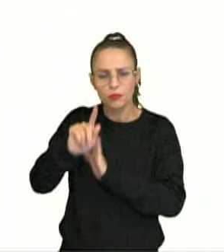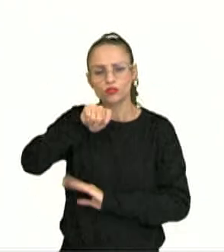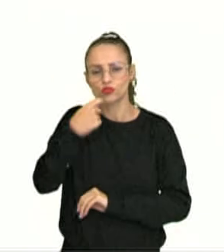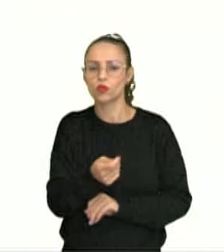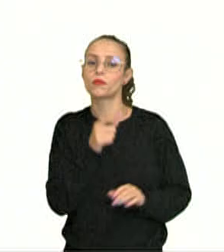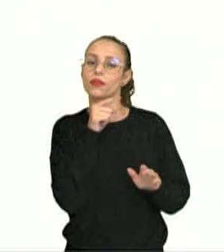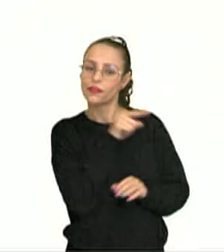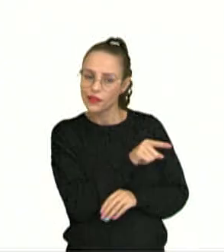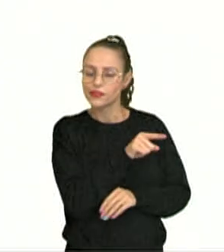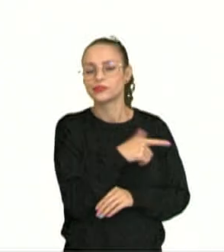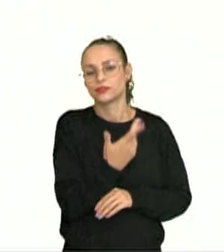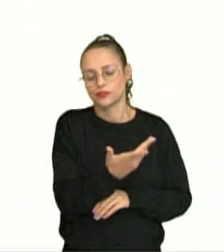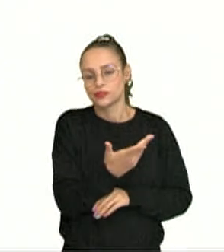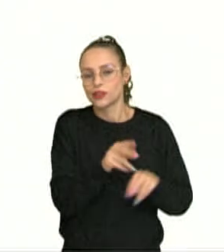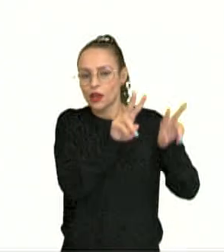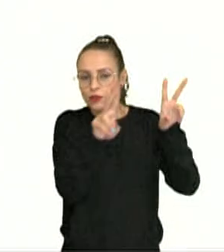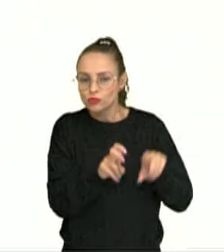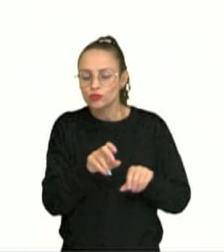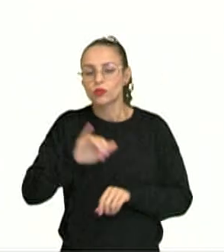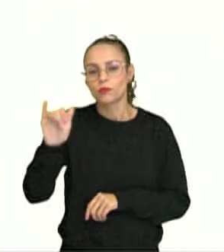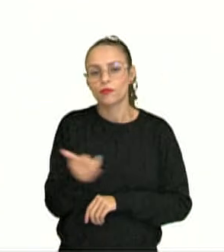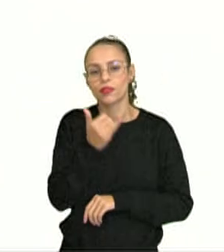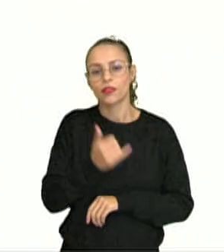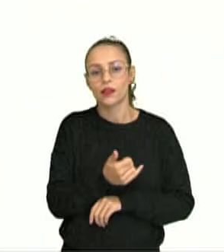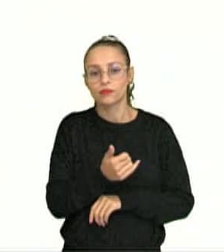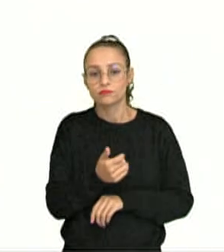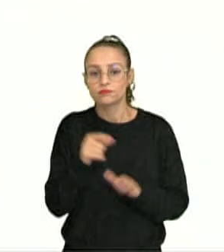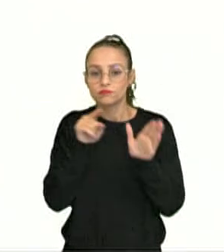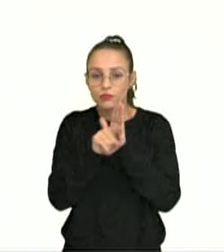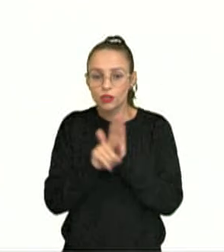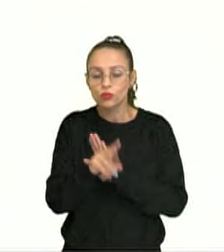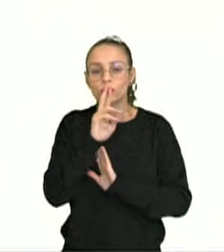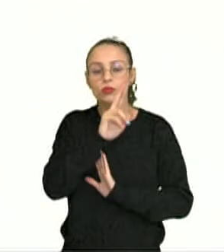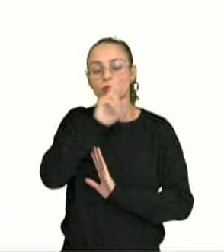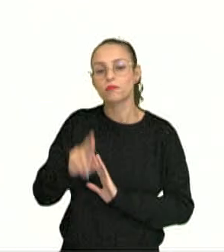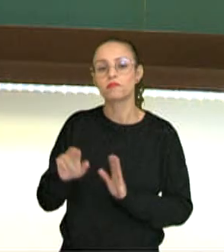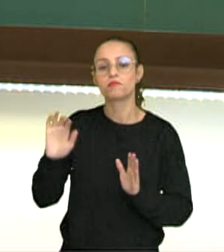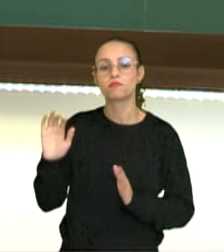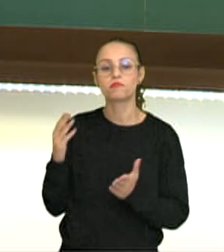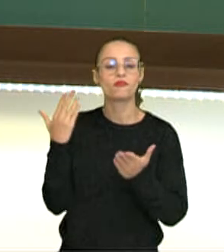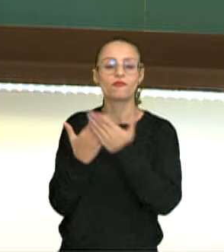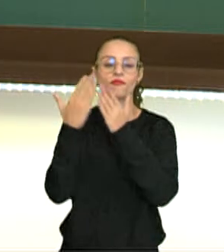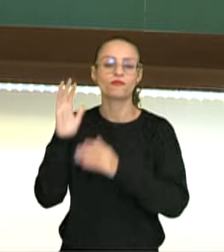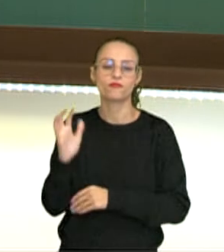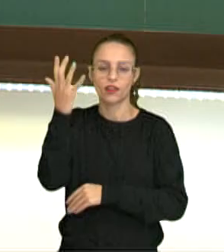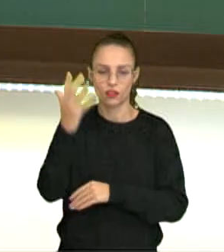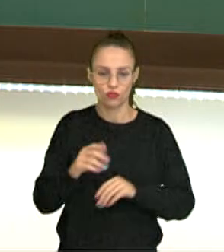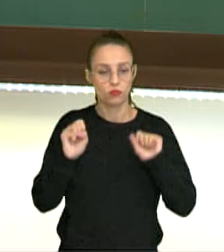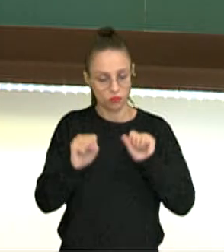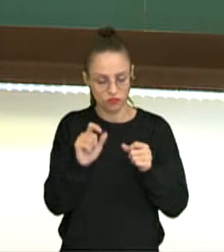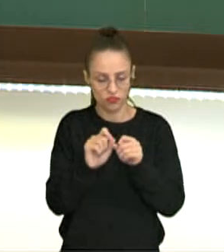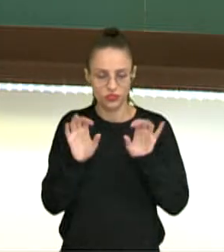o assunto e com as perguntas que explicam os porquês de um fato. Você pode fazer isso também.